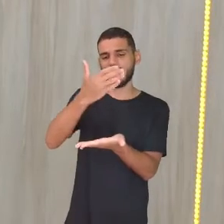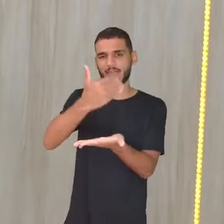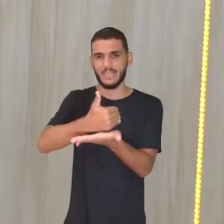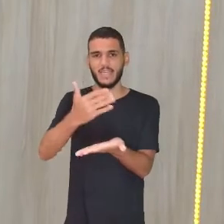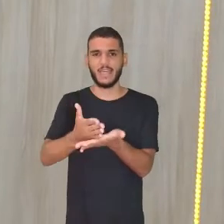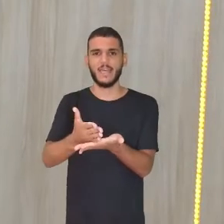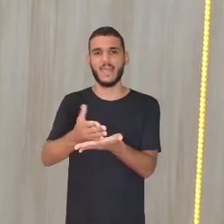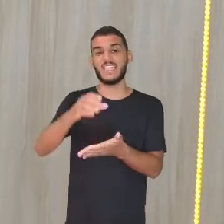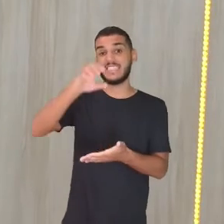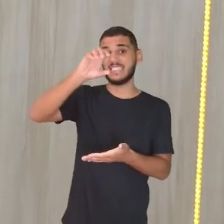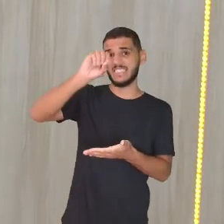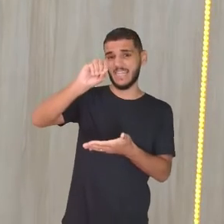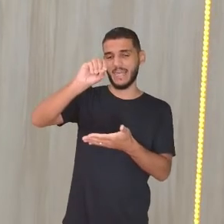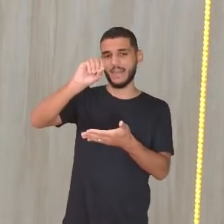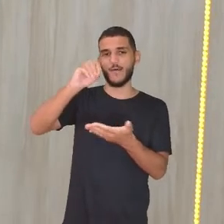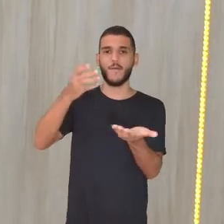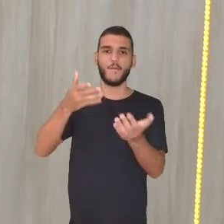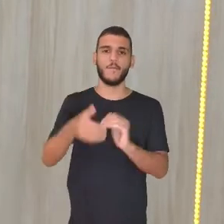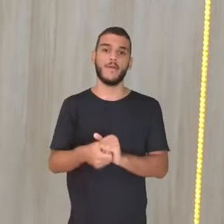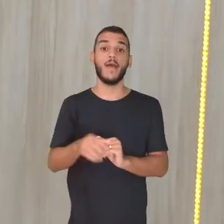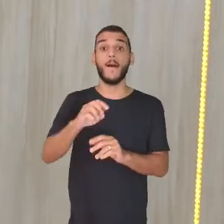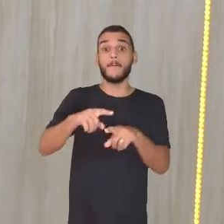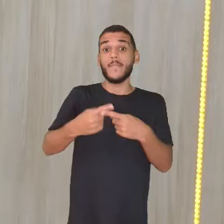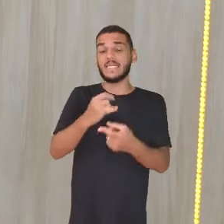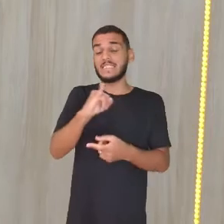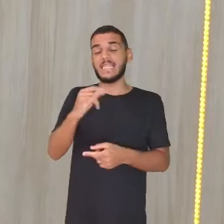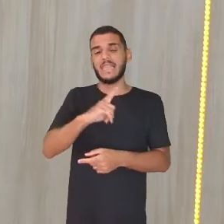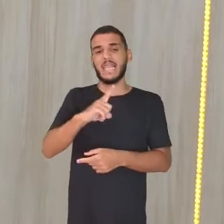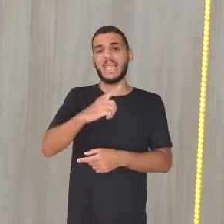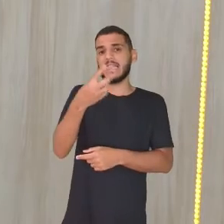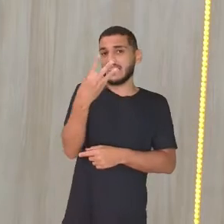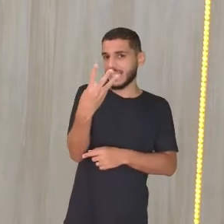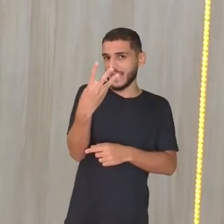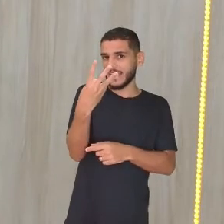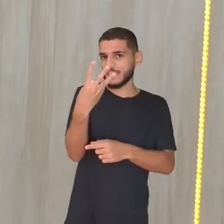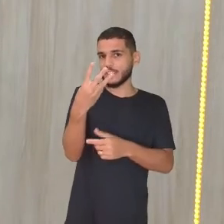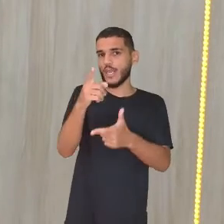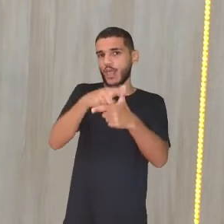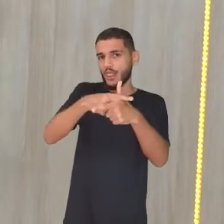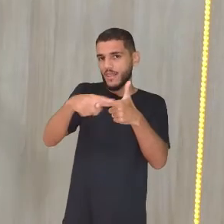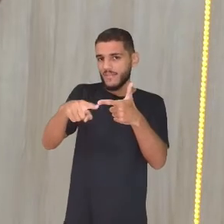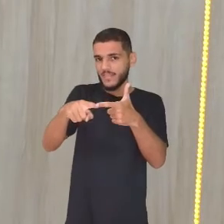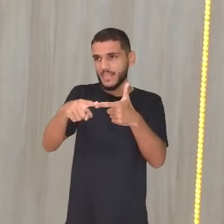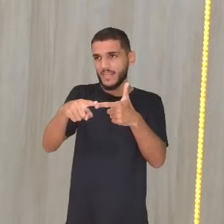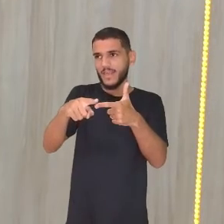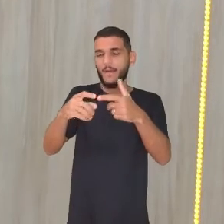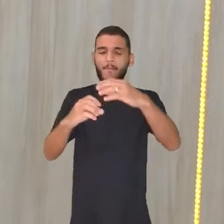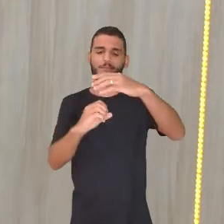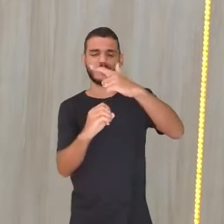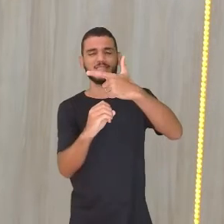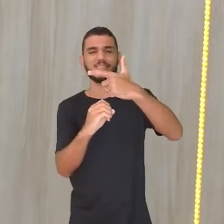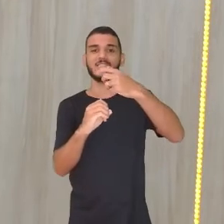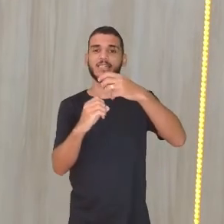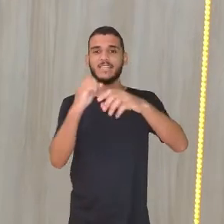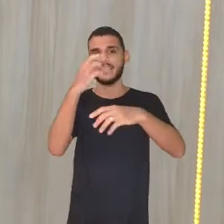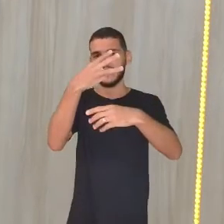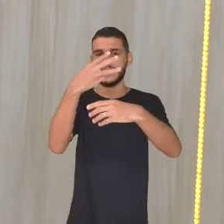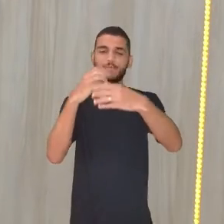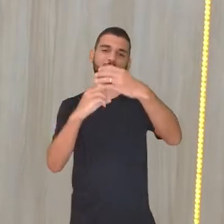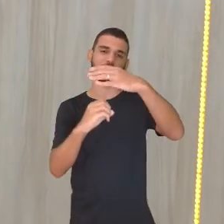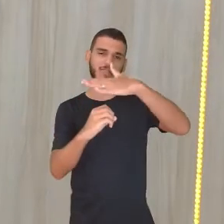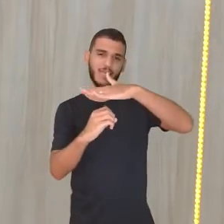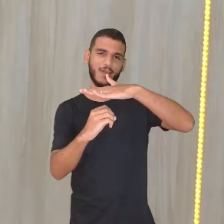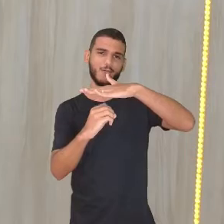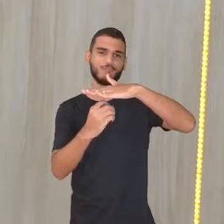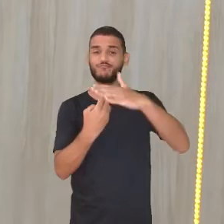maçã. Nada. Mas se eu tenho Fome. 3 maçãs e vou dividir para ninguém, não tem como efetuar essa divisão, porque não existe ninguém